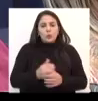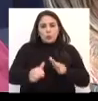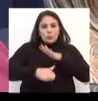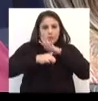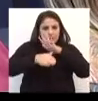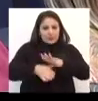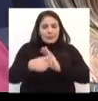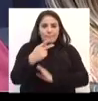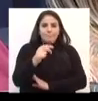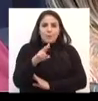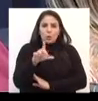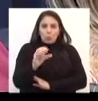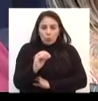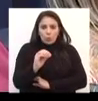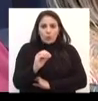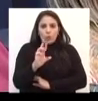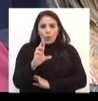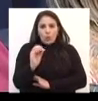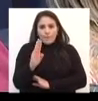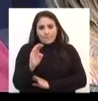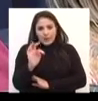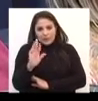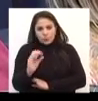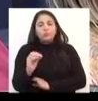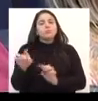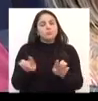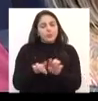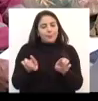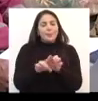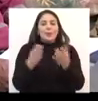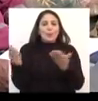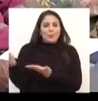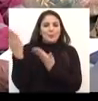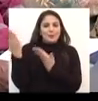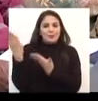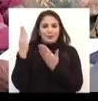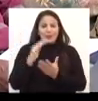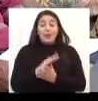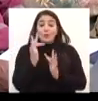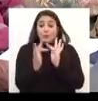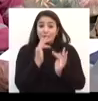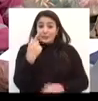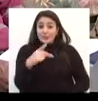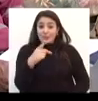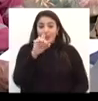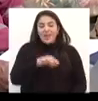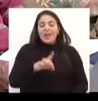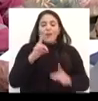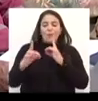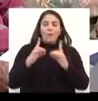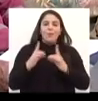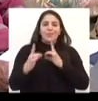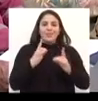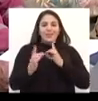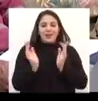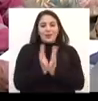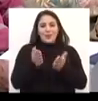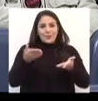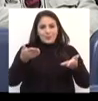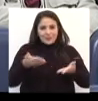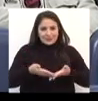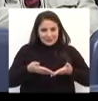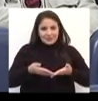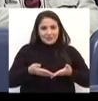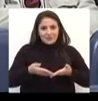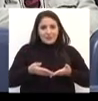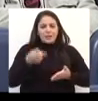comunitário Paulo Roberto Bibiano foi outro homenageado. Hoje, uma das funções dele é de coordenar uma comissão